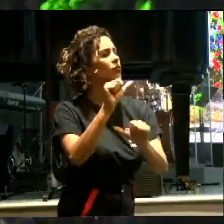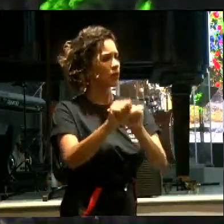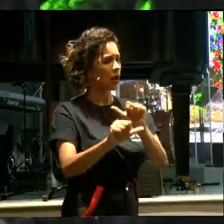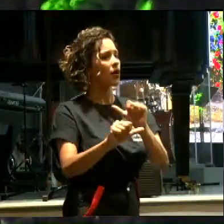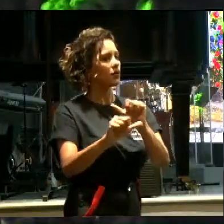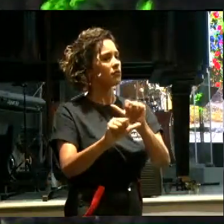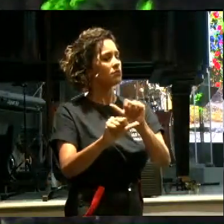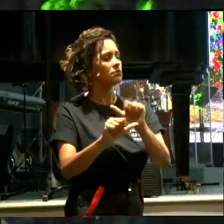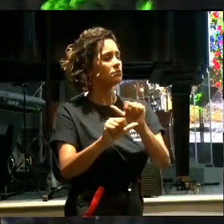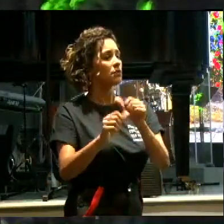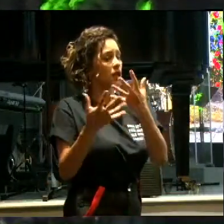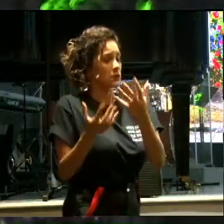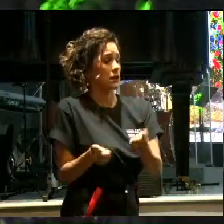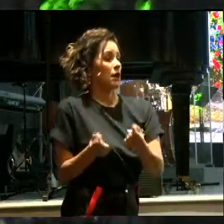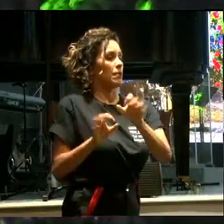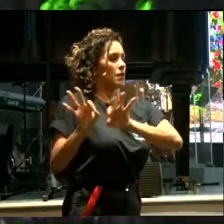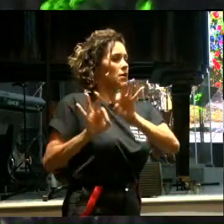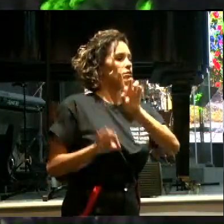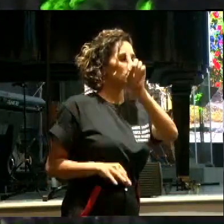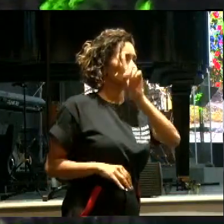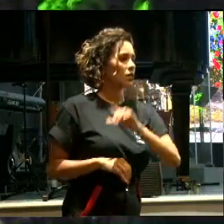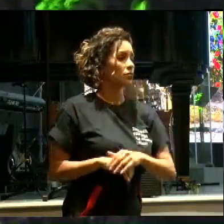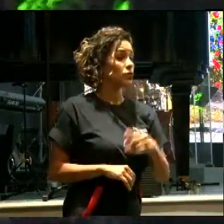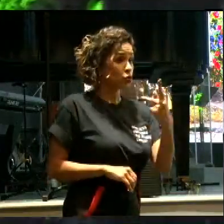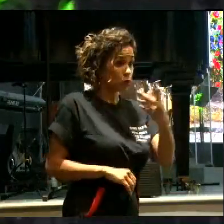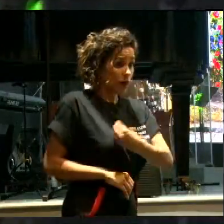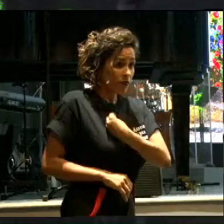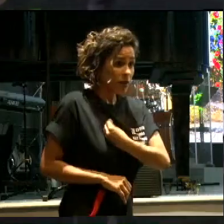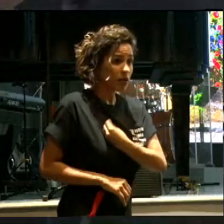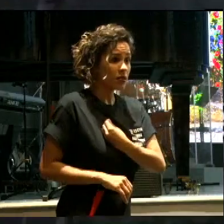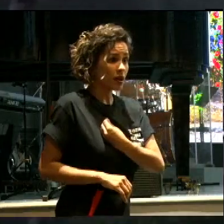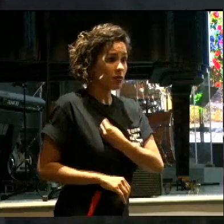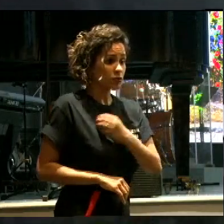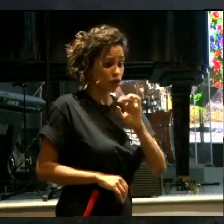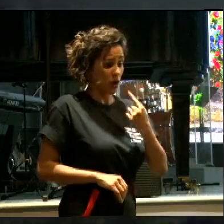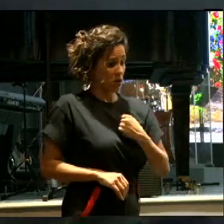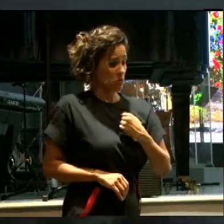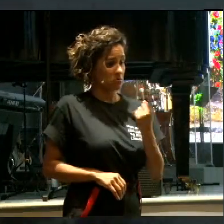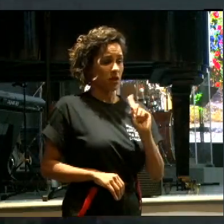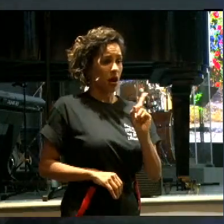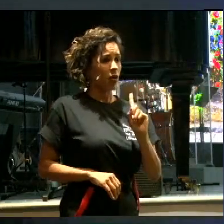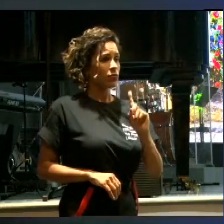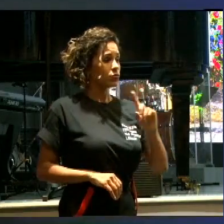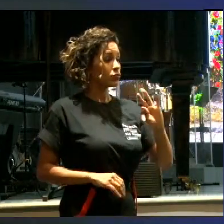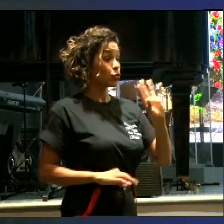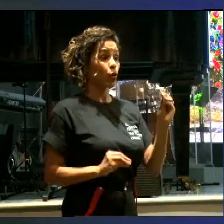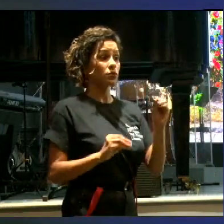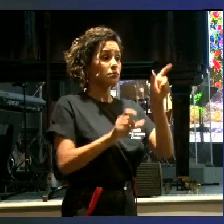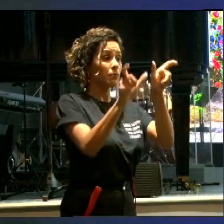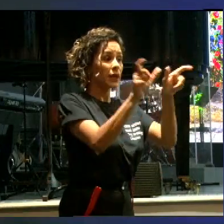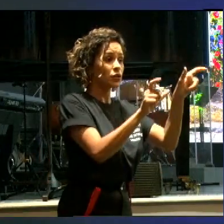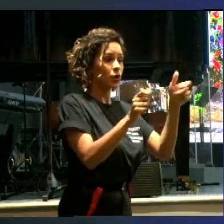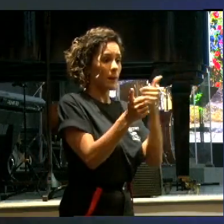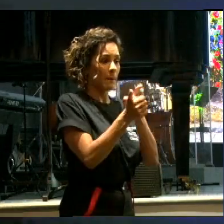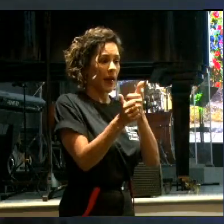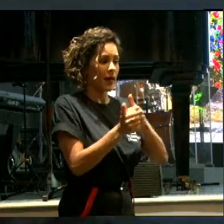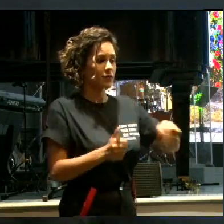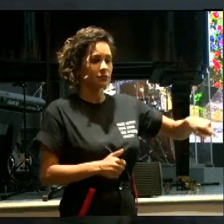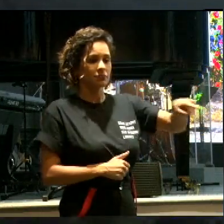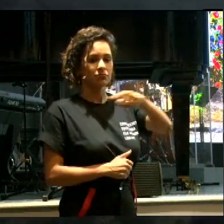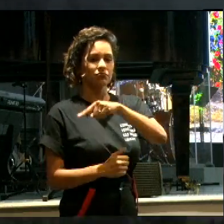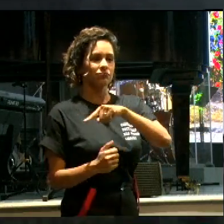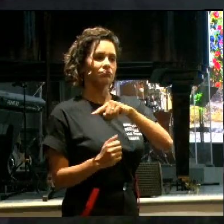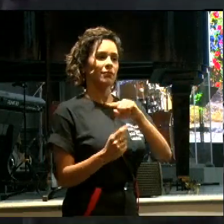não é somente a sua vida, todos os que tiverem ao seu redor. Quem aqui costumava ouvir